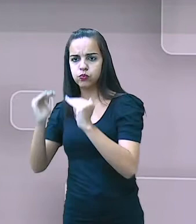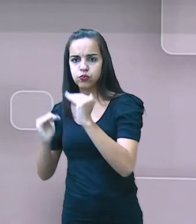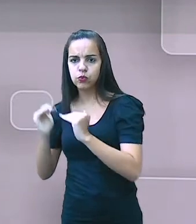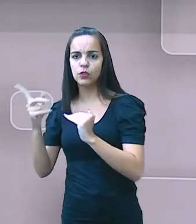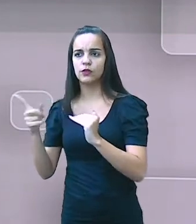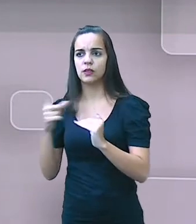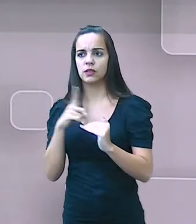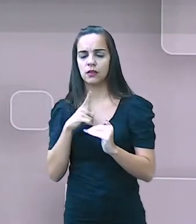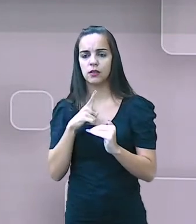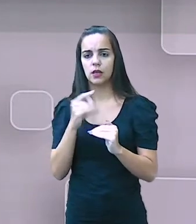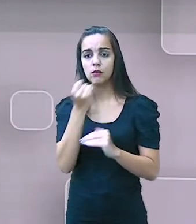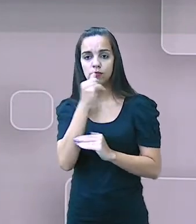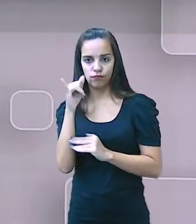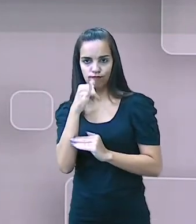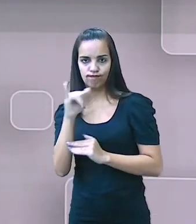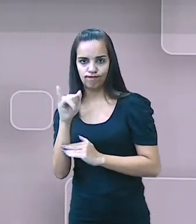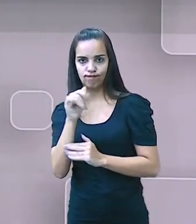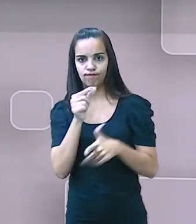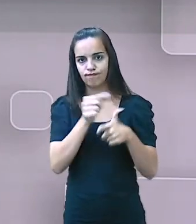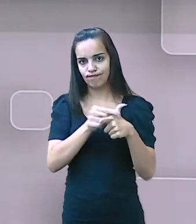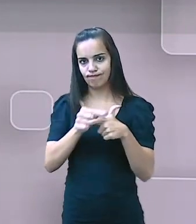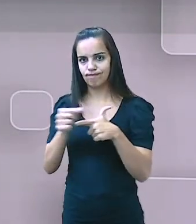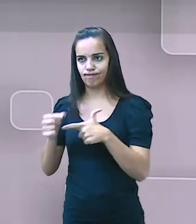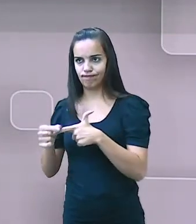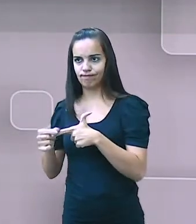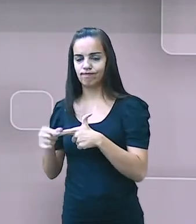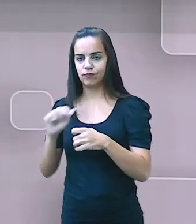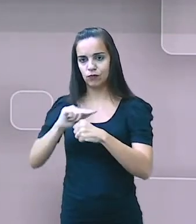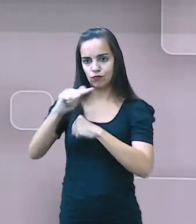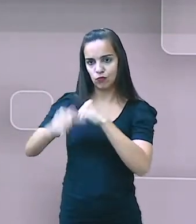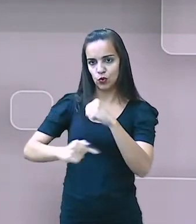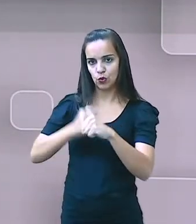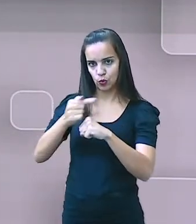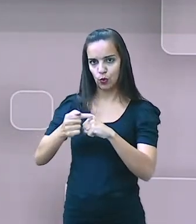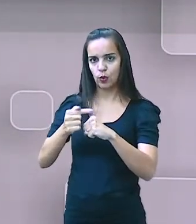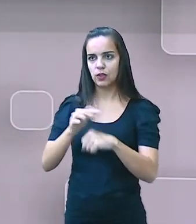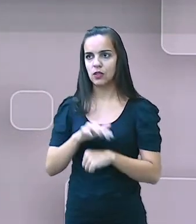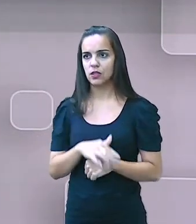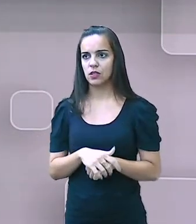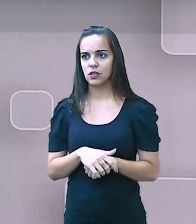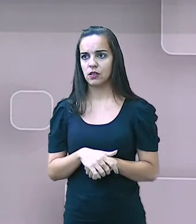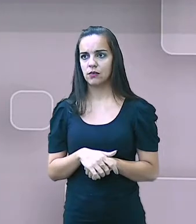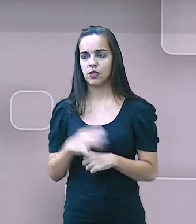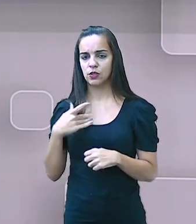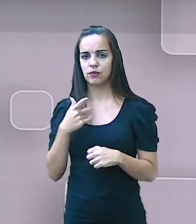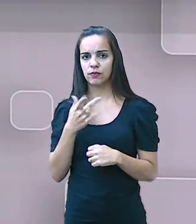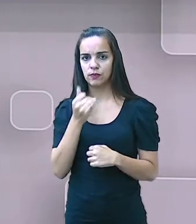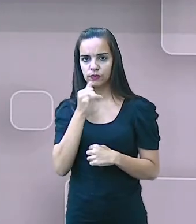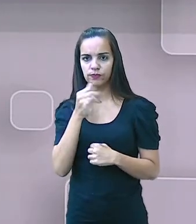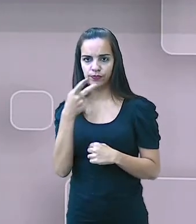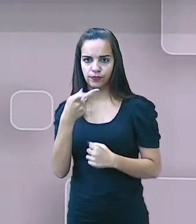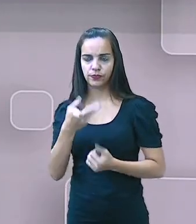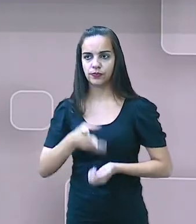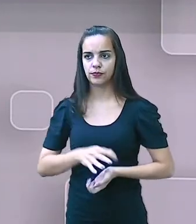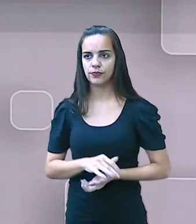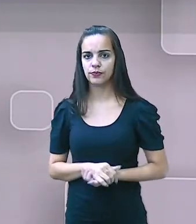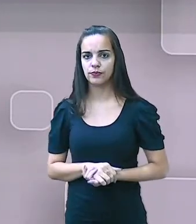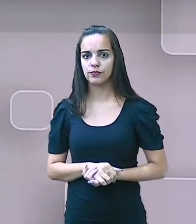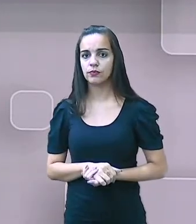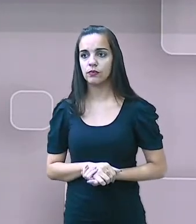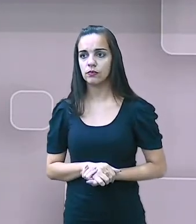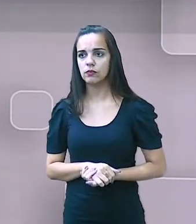cargas elétricas de um átomo, inicialmente eletricamente neutro,